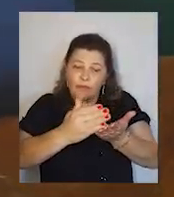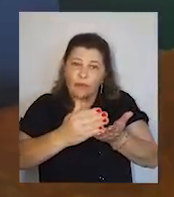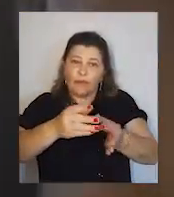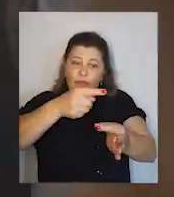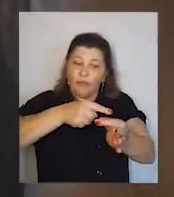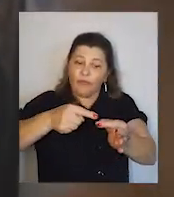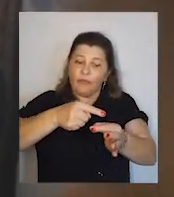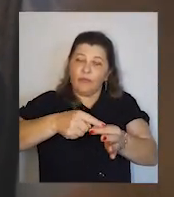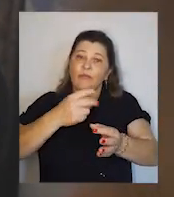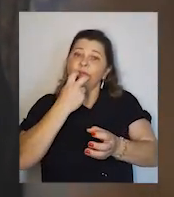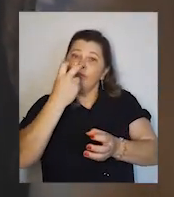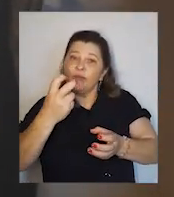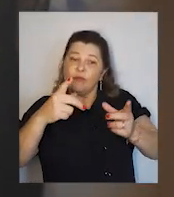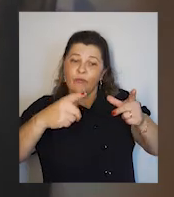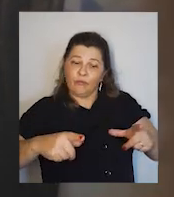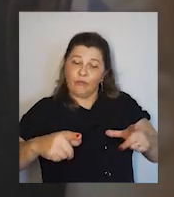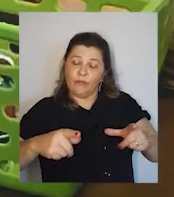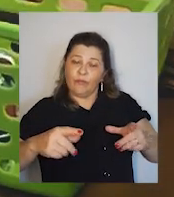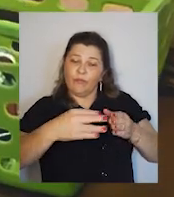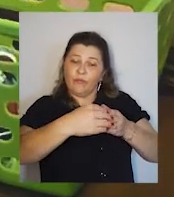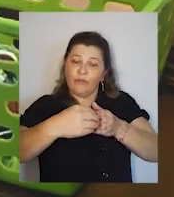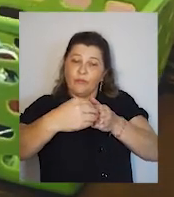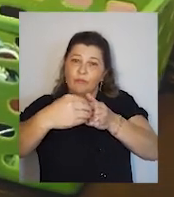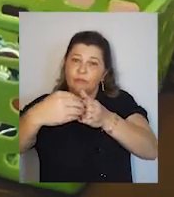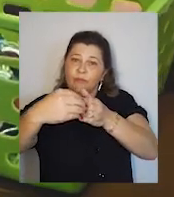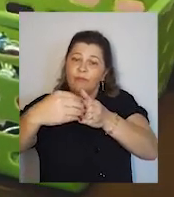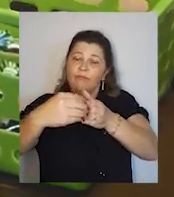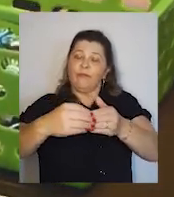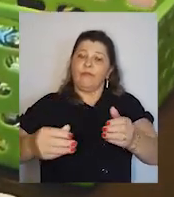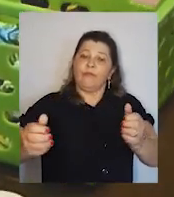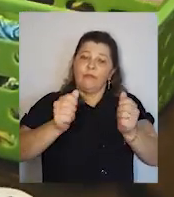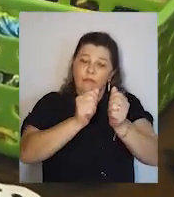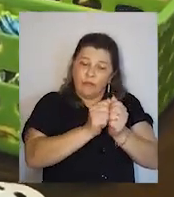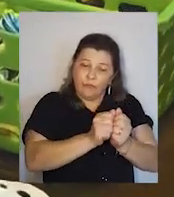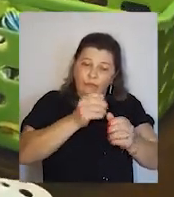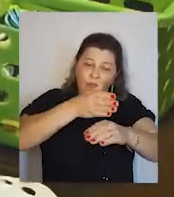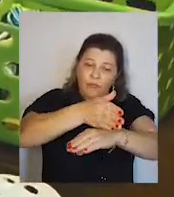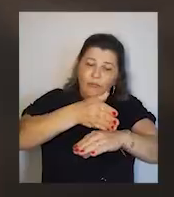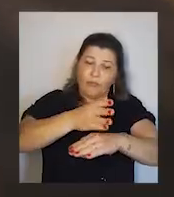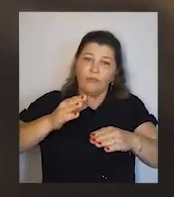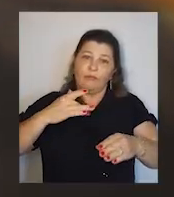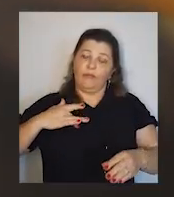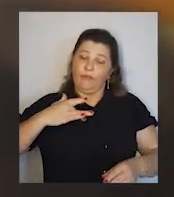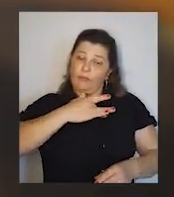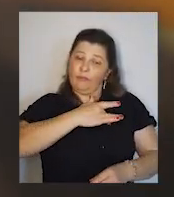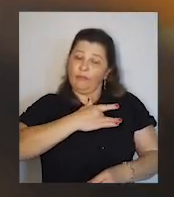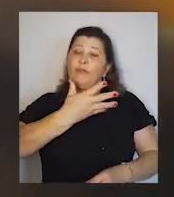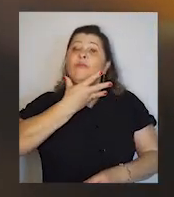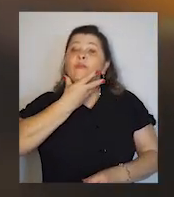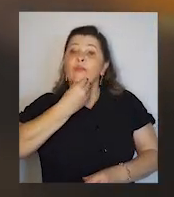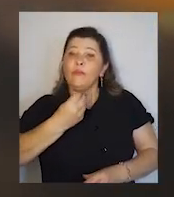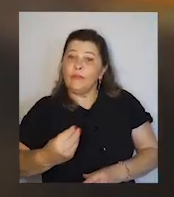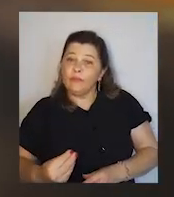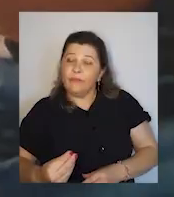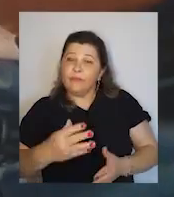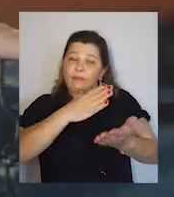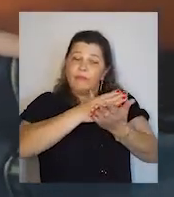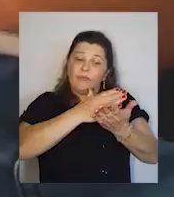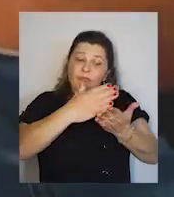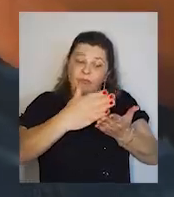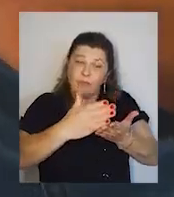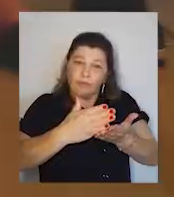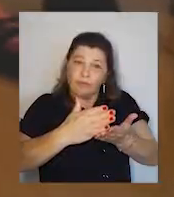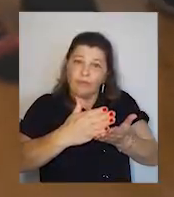criando espaços de voz, de instruções e de convivência voltados à saúde integral do homem. Essas